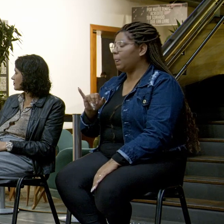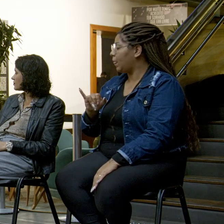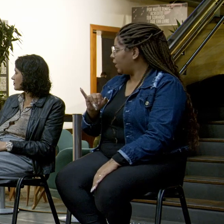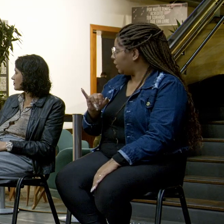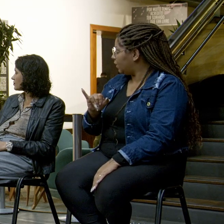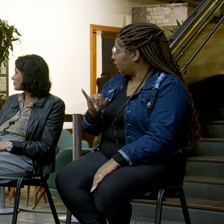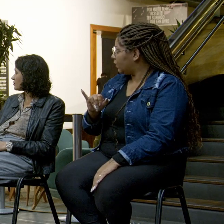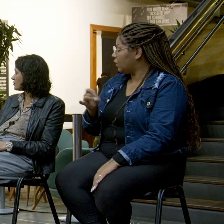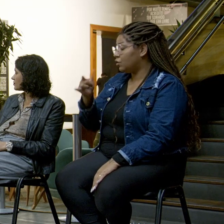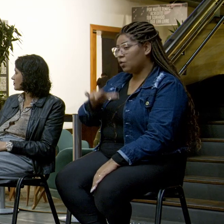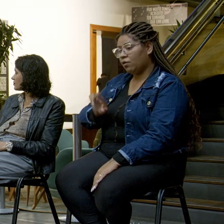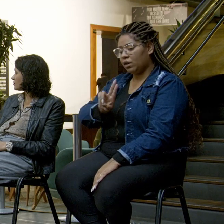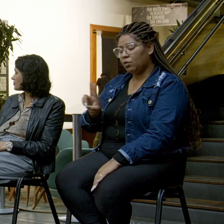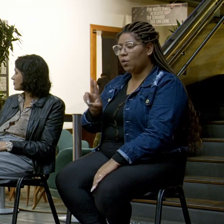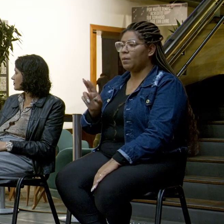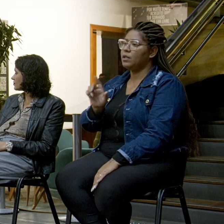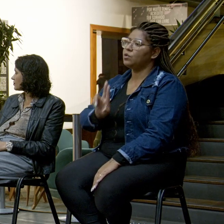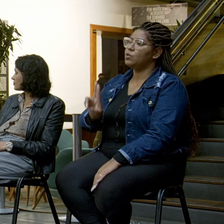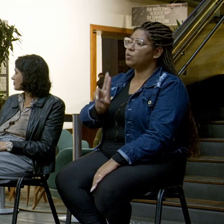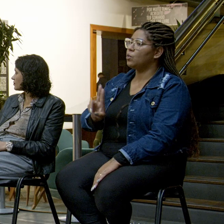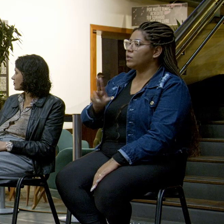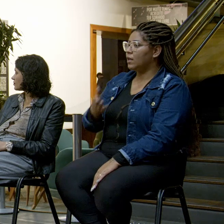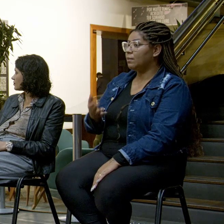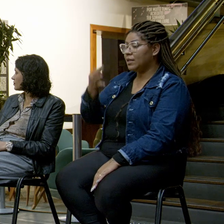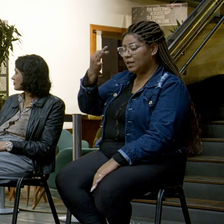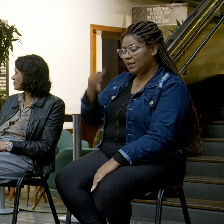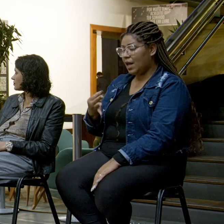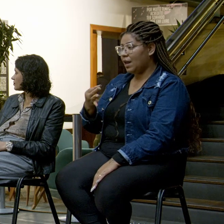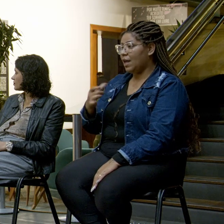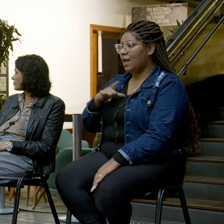tupi-guarani. Perdi a lógica, a obrigação de ser coerente.